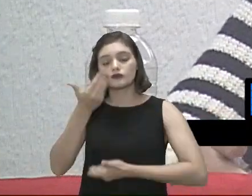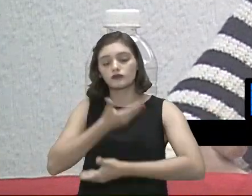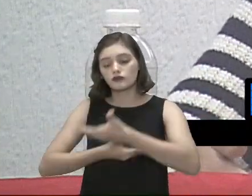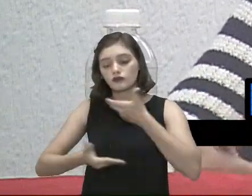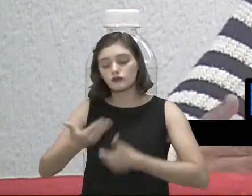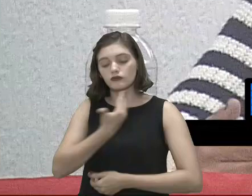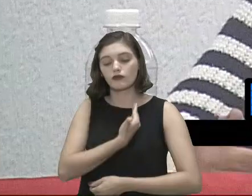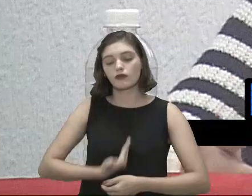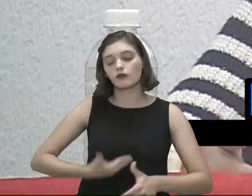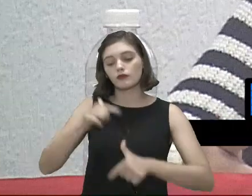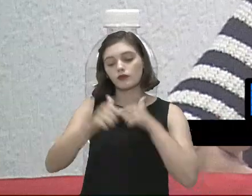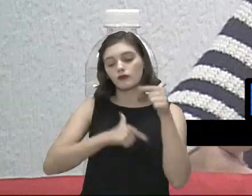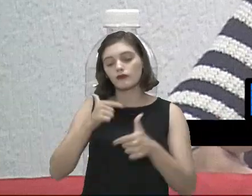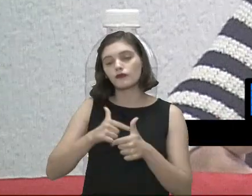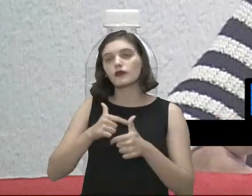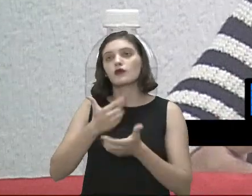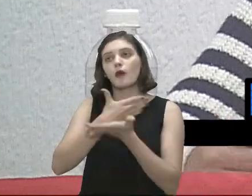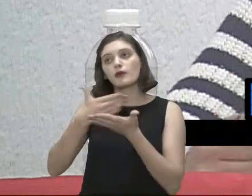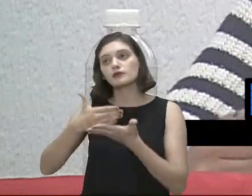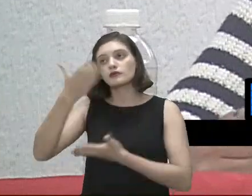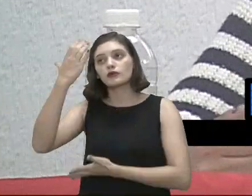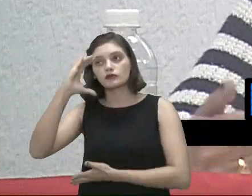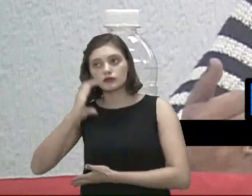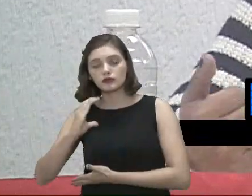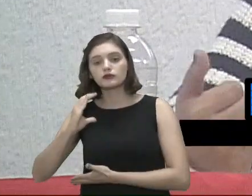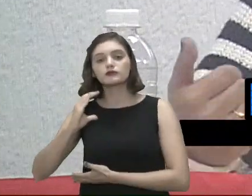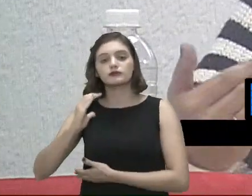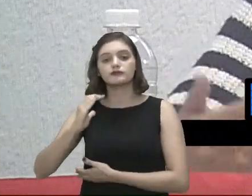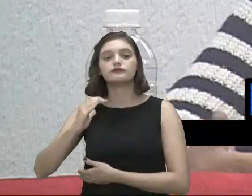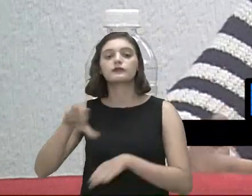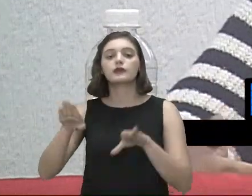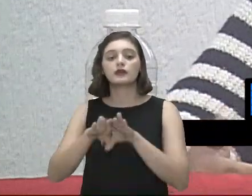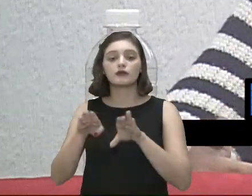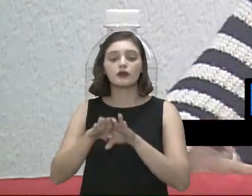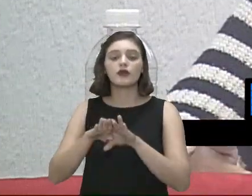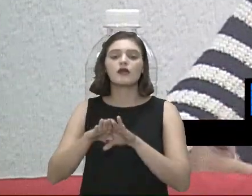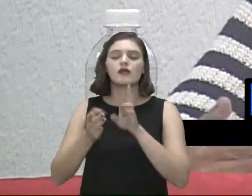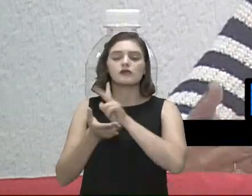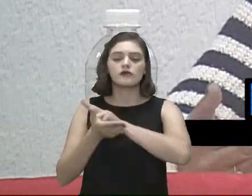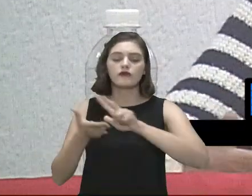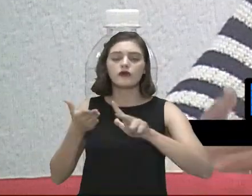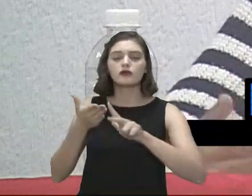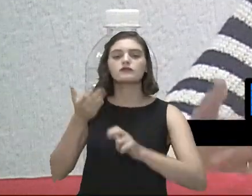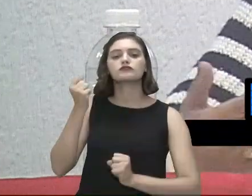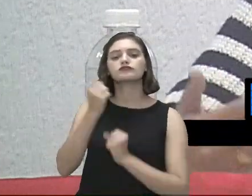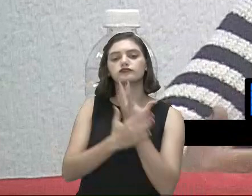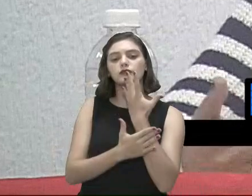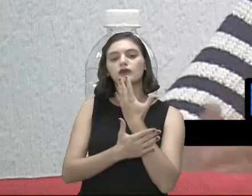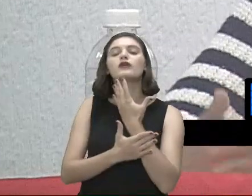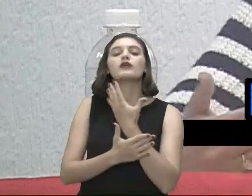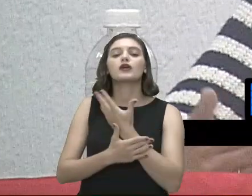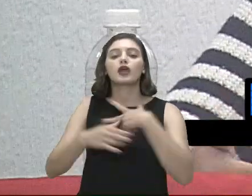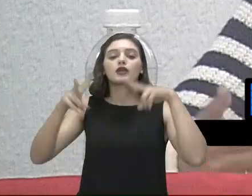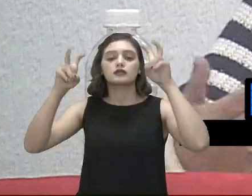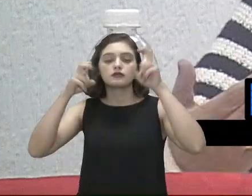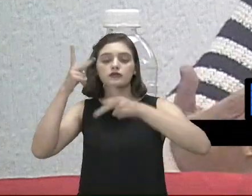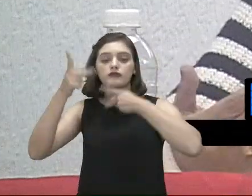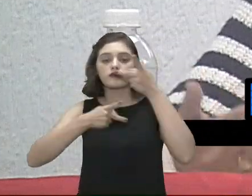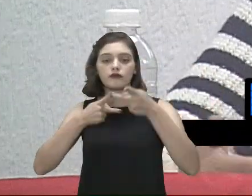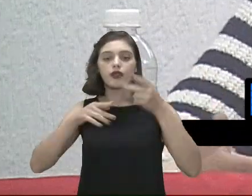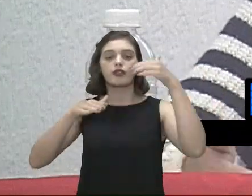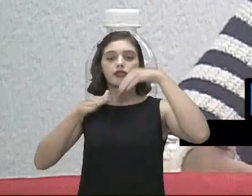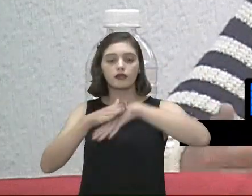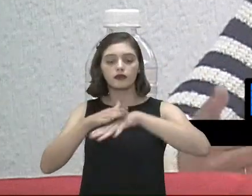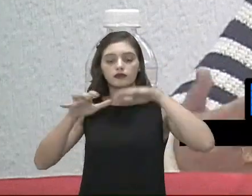com os servidores, a partir dos coordenadores. Também tivemos várias situações onde essas questões foram tratadas dentro